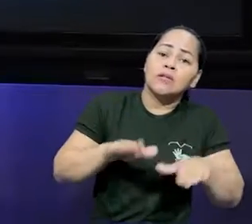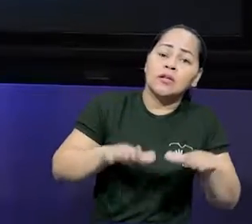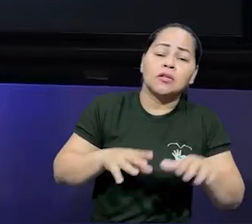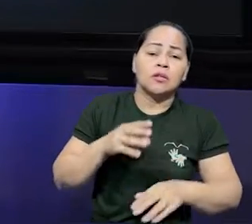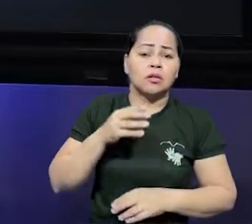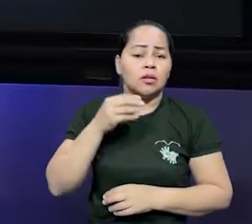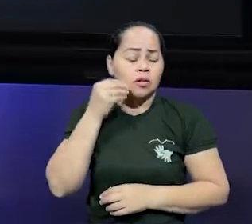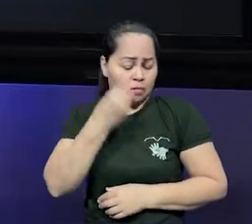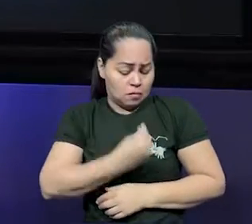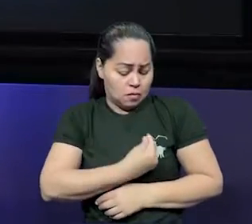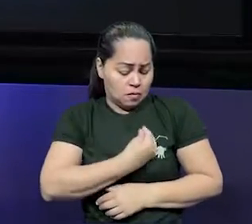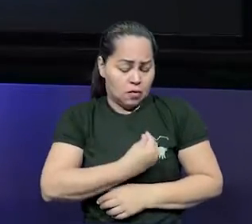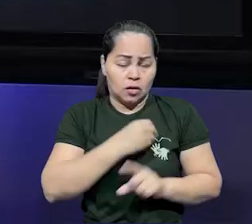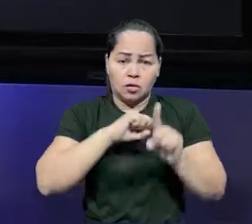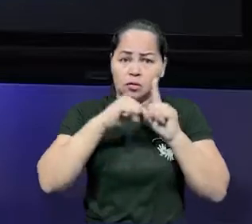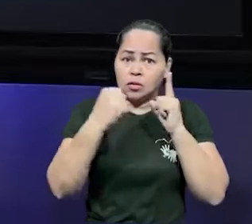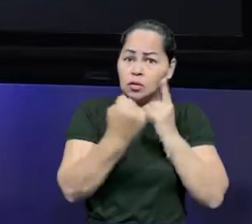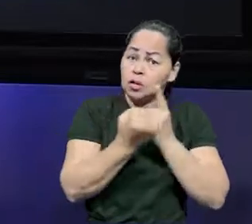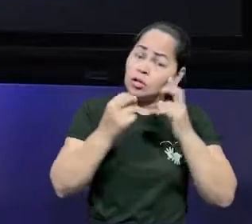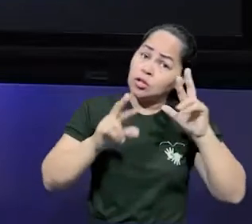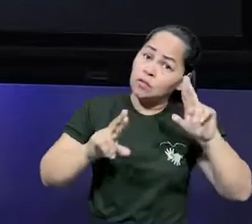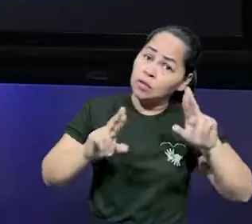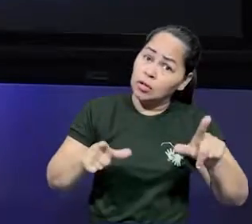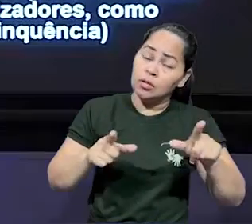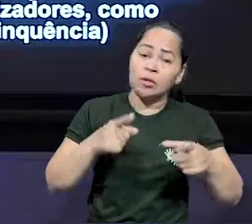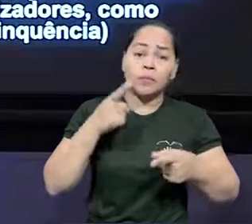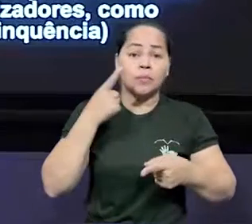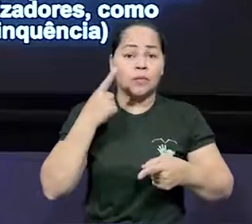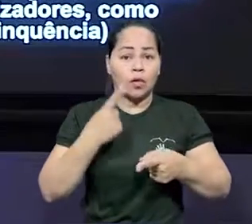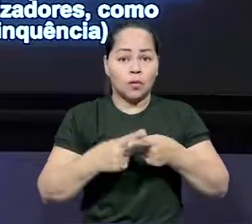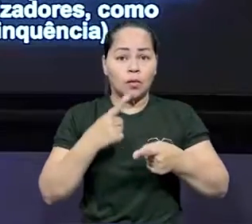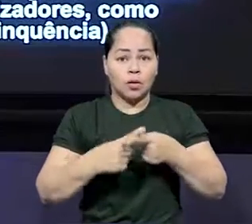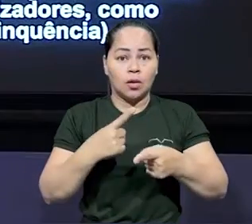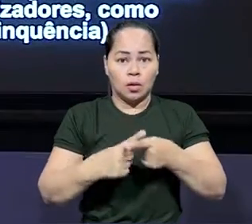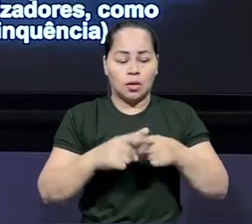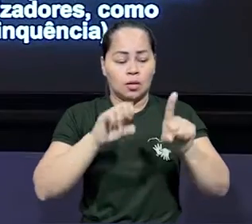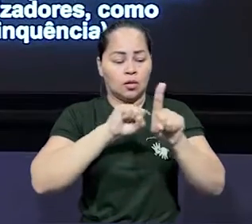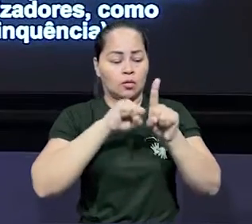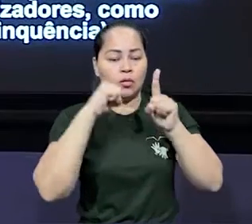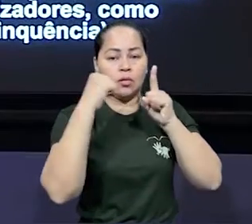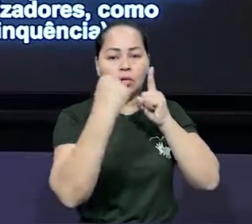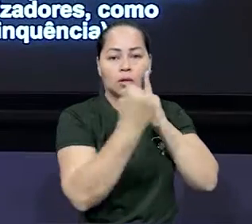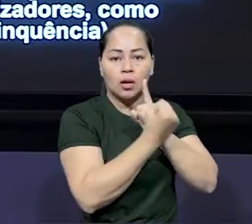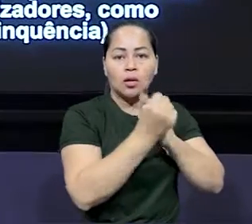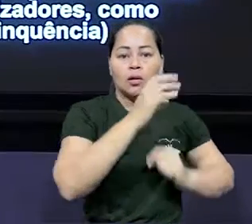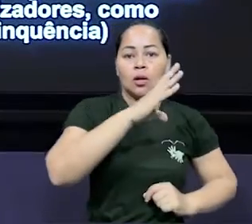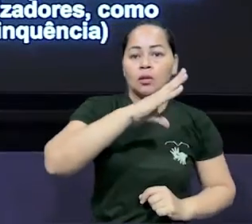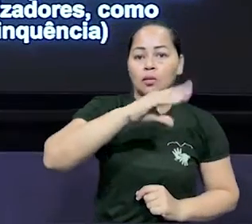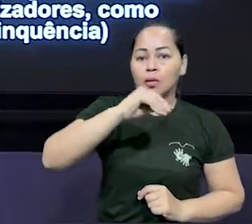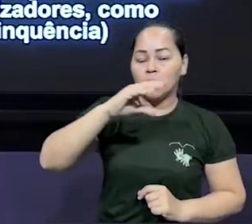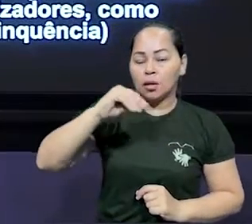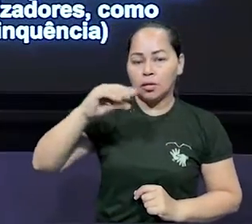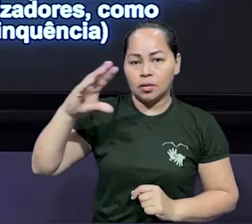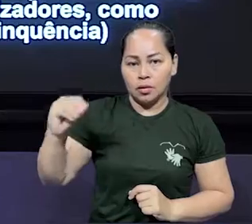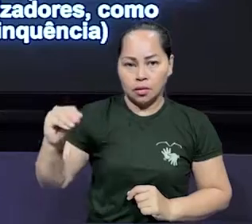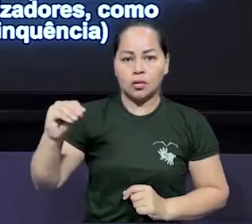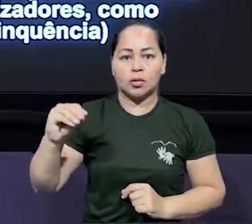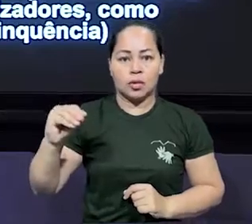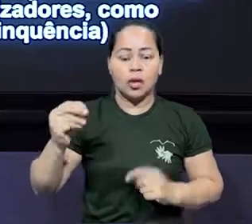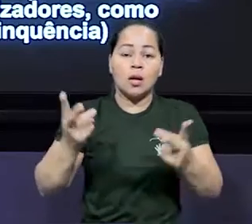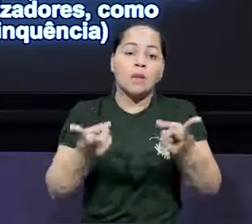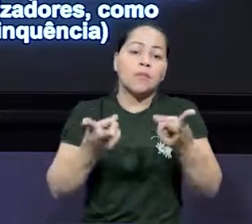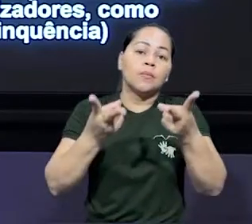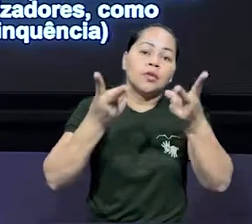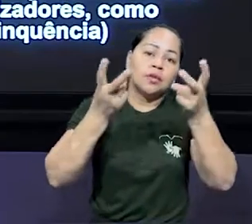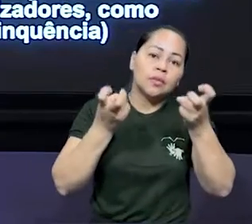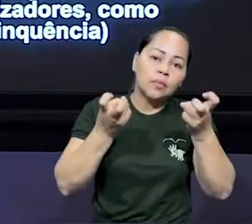vivência exata que eles têm na sociedade. Porque na nossa sociedade, a adolescência ela é percebida